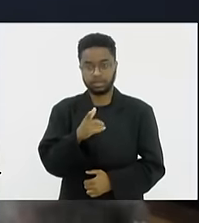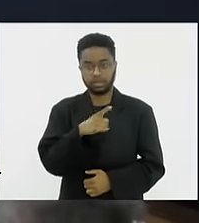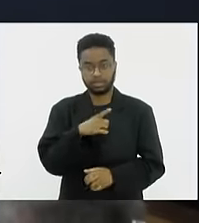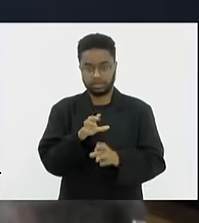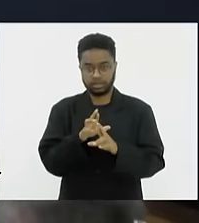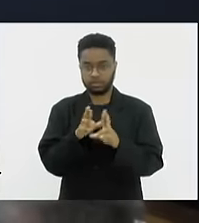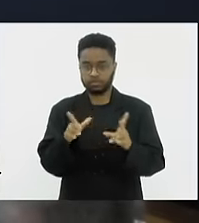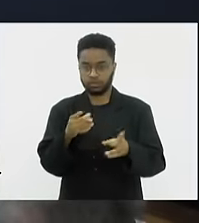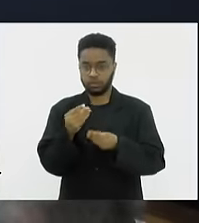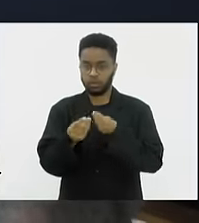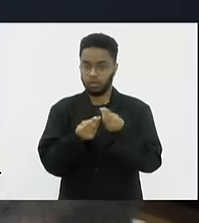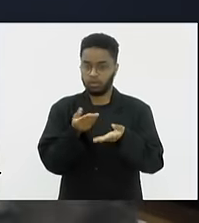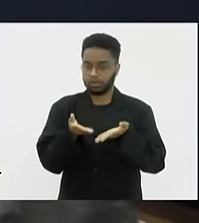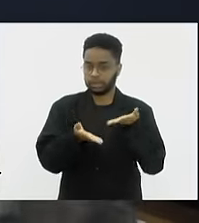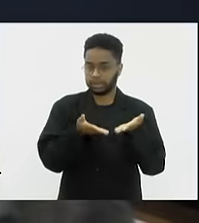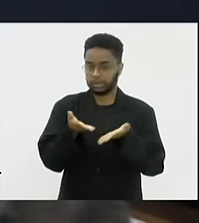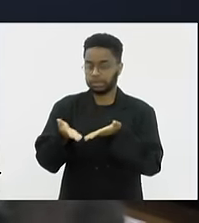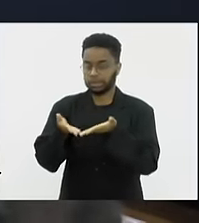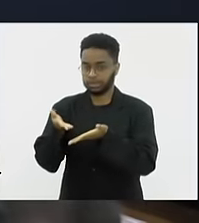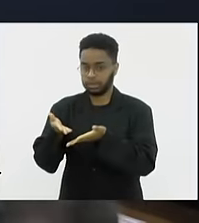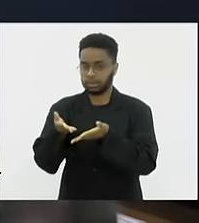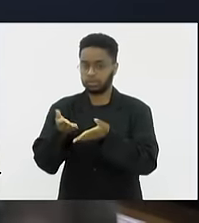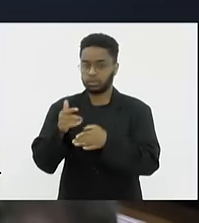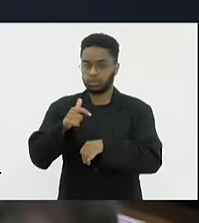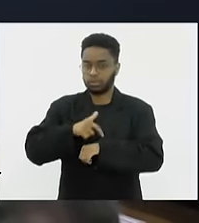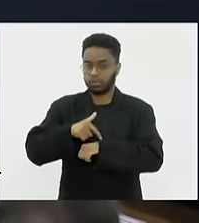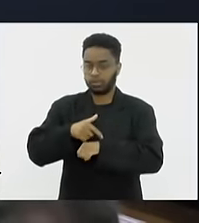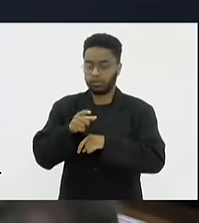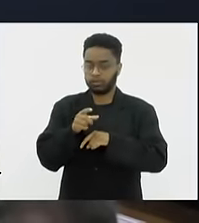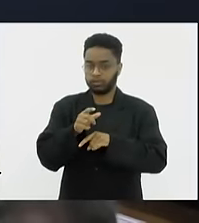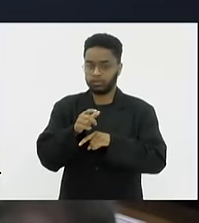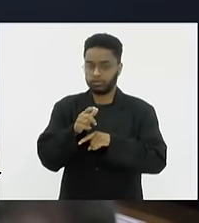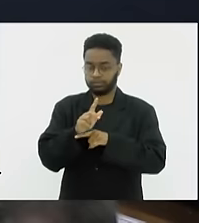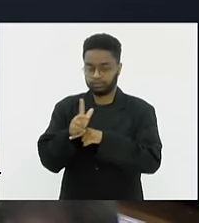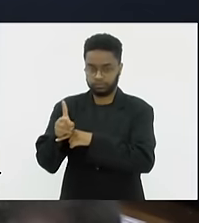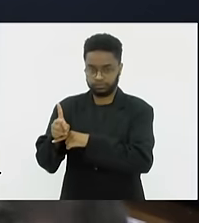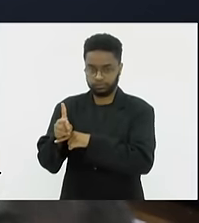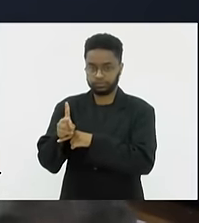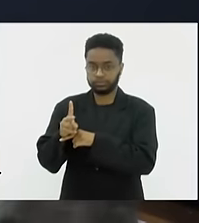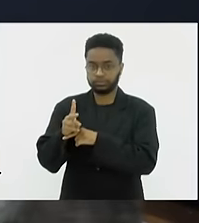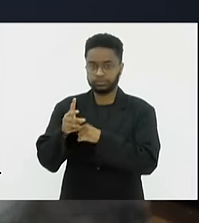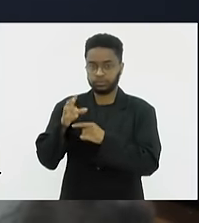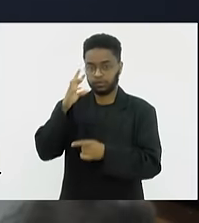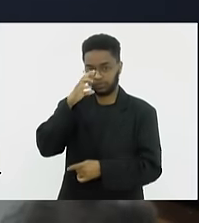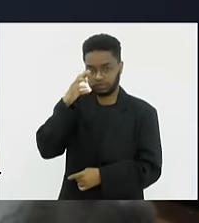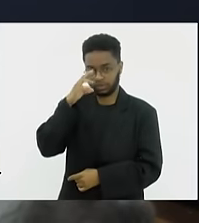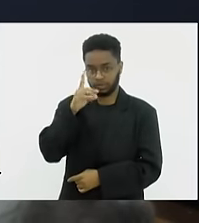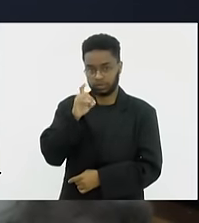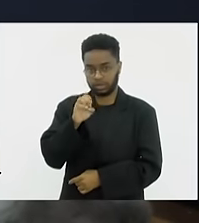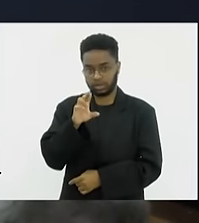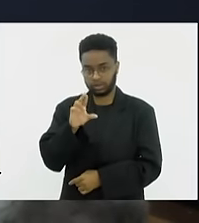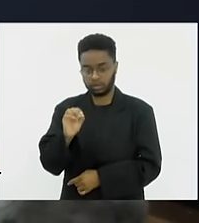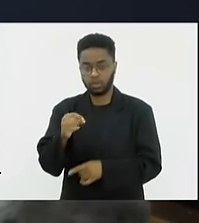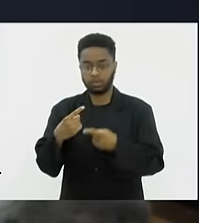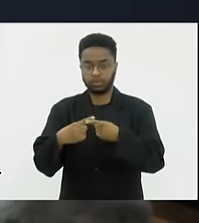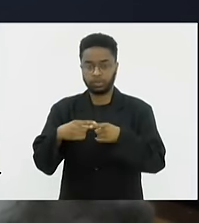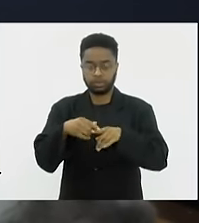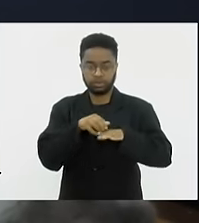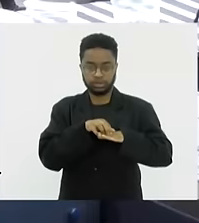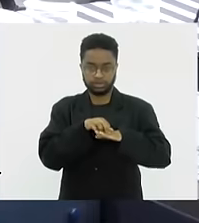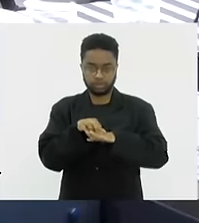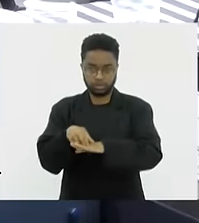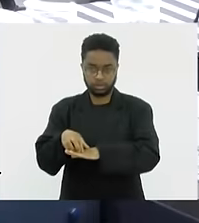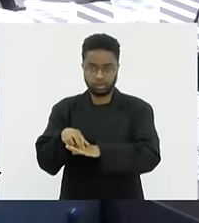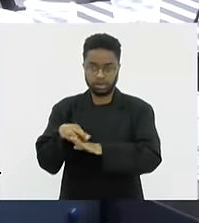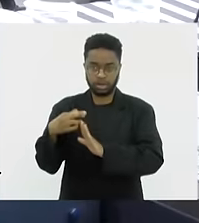diferenciação de tratamento nas fiscalizações do Detro. Né? Para o transporte regular, tudo,